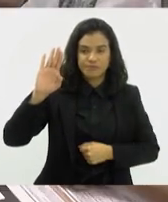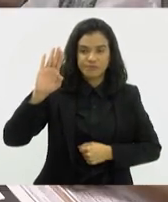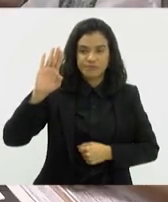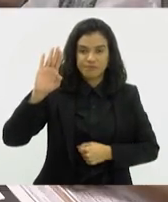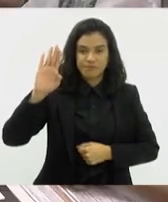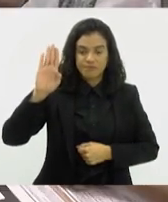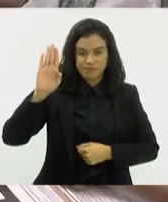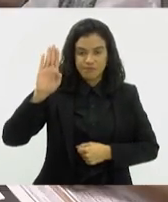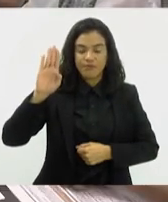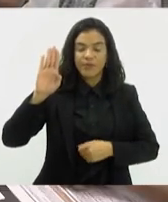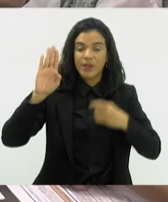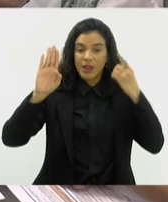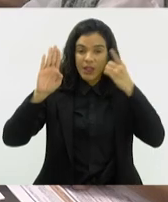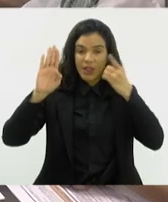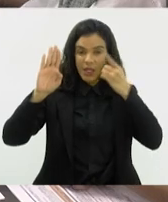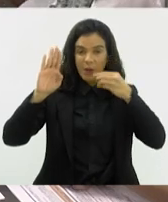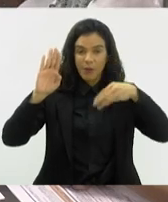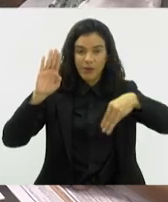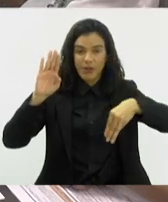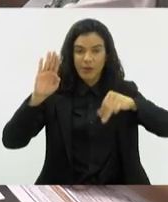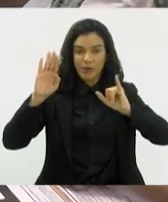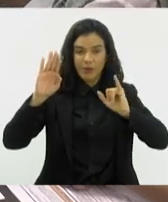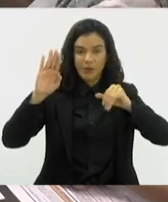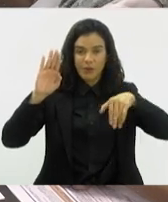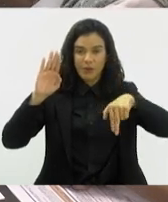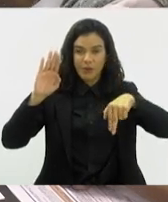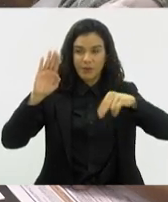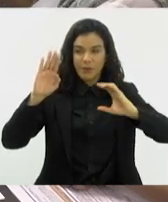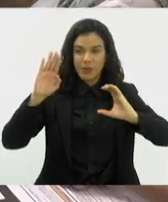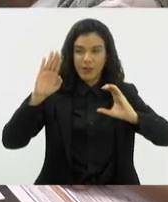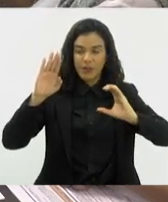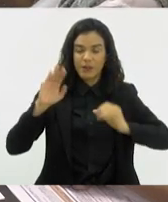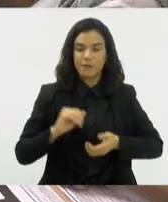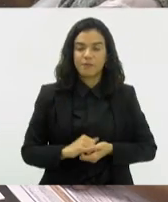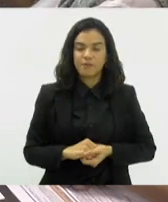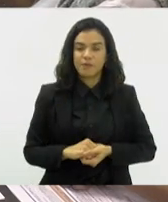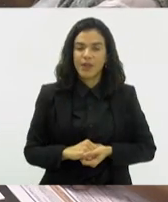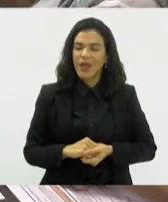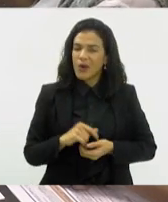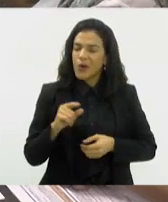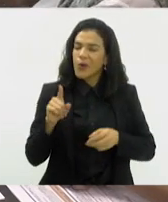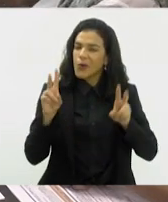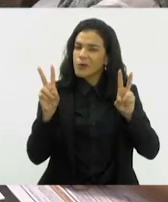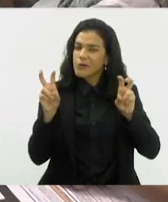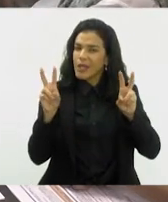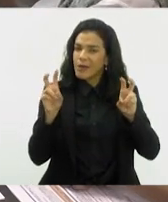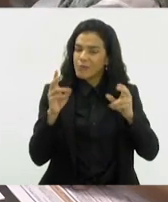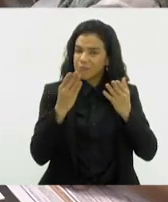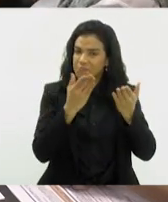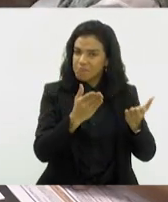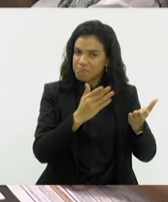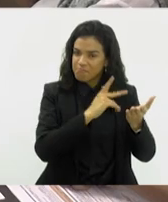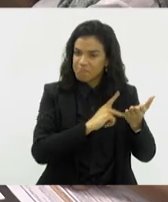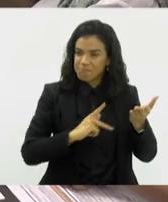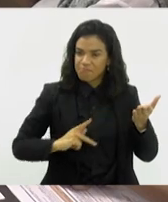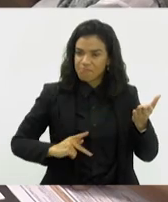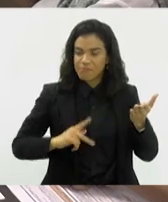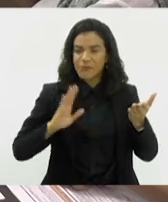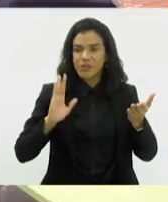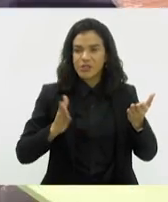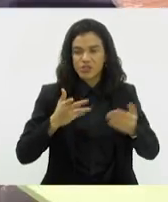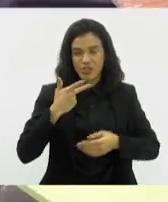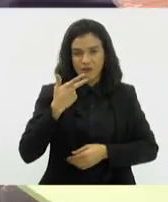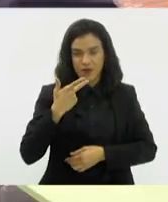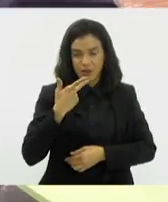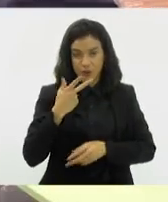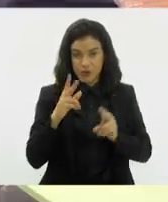Para discutir, deputado Carlos Mink. Presidente, o tema que eu vou levantar é um tema que Vossa Excelência já se